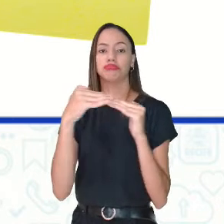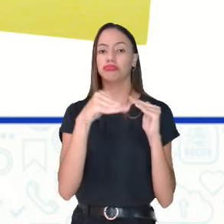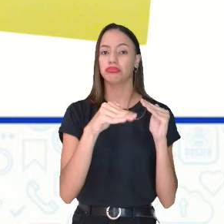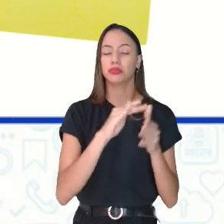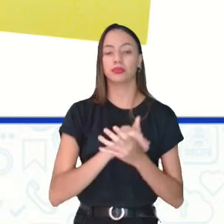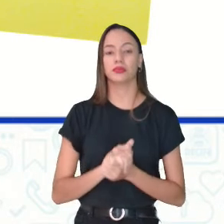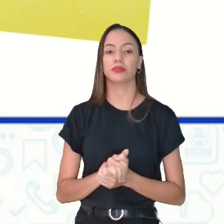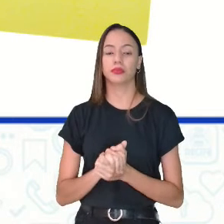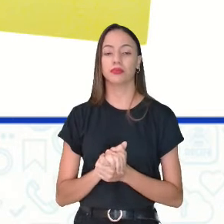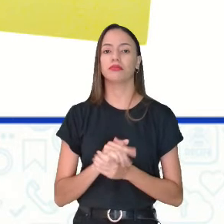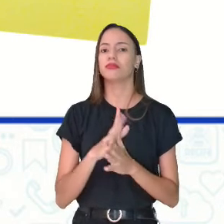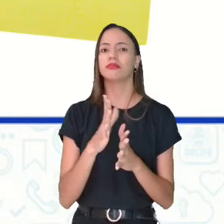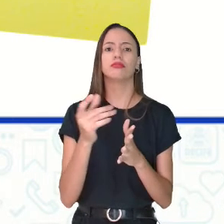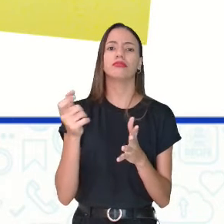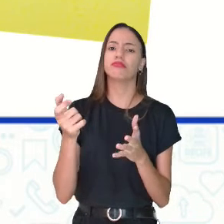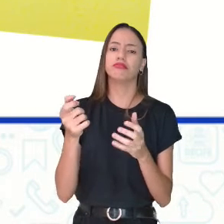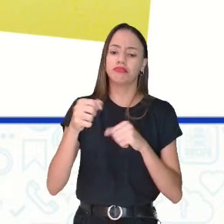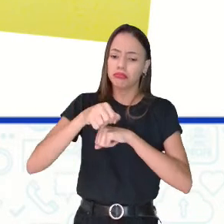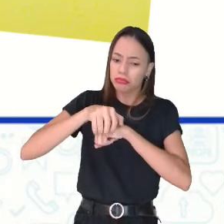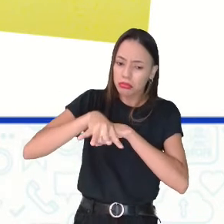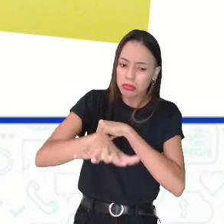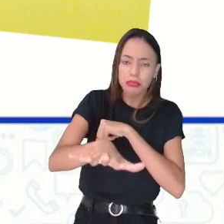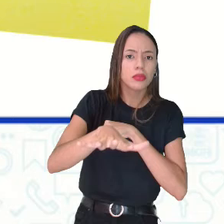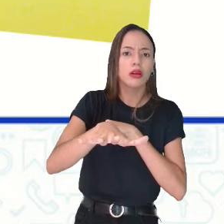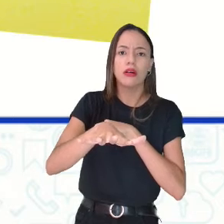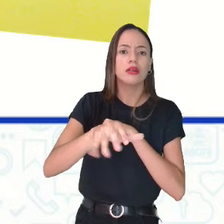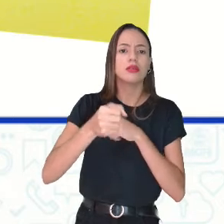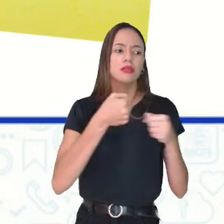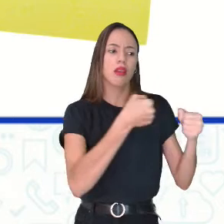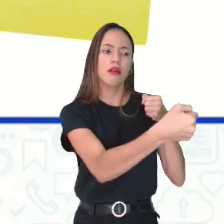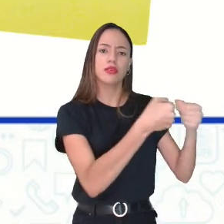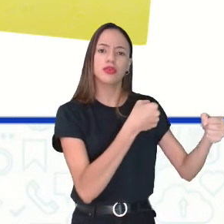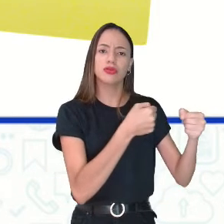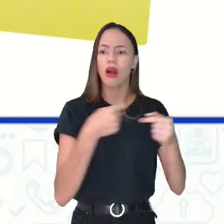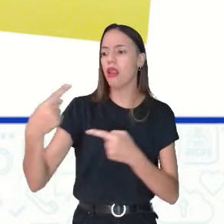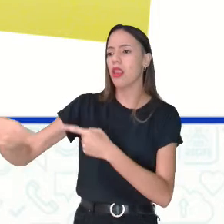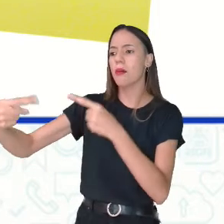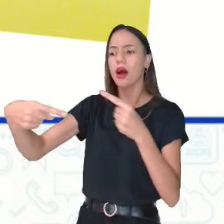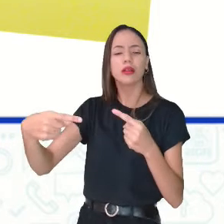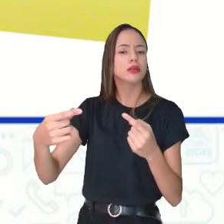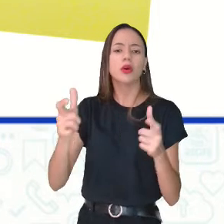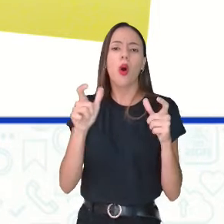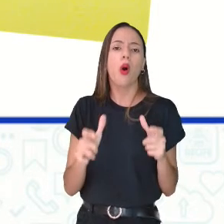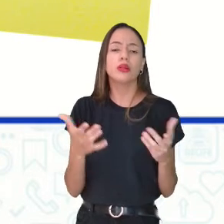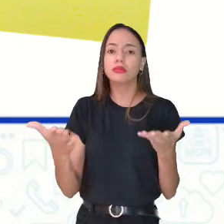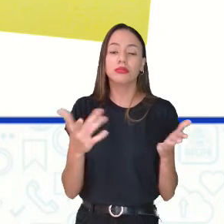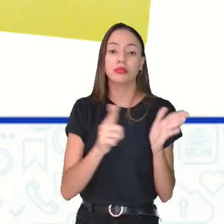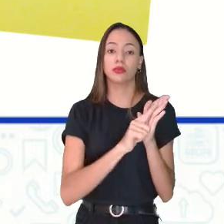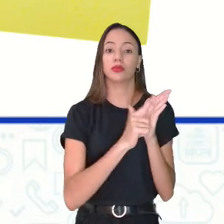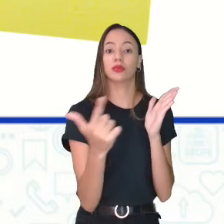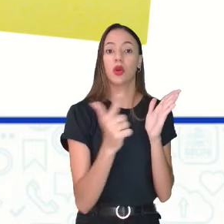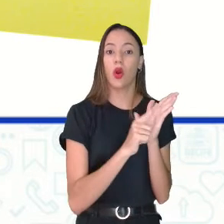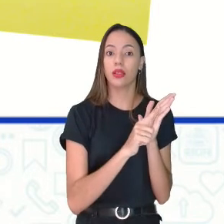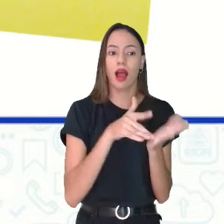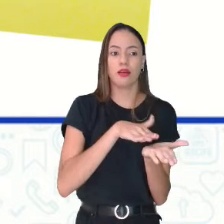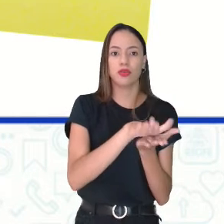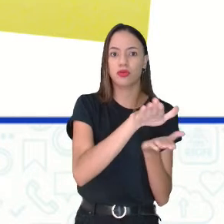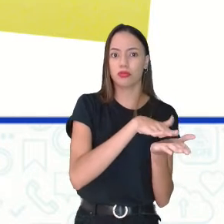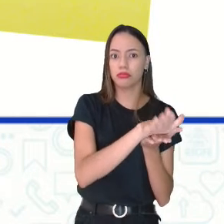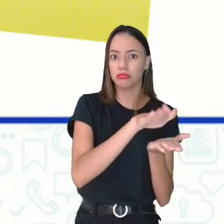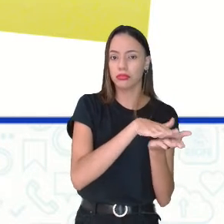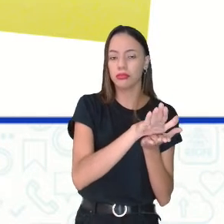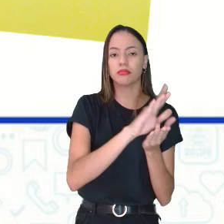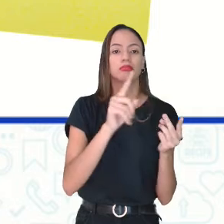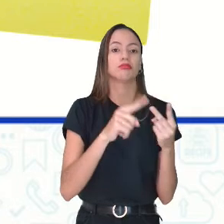O meio de circulação da entrevista e do debate, não é? Geralmente são jornais impressos, não